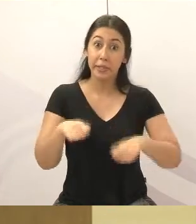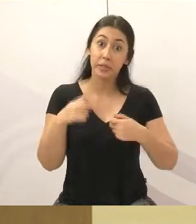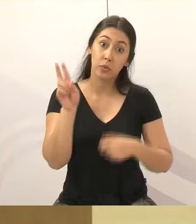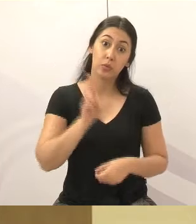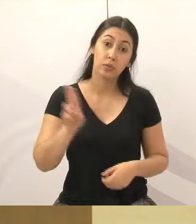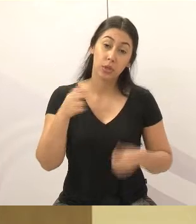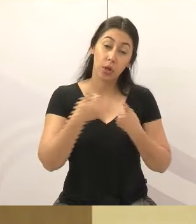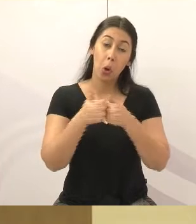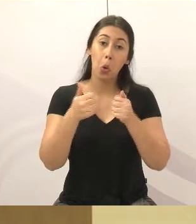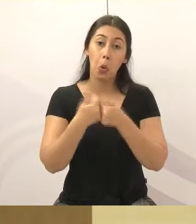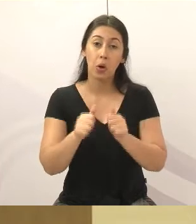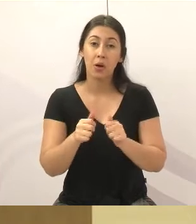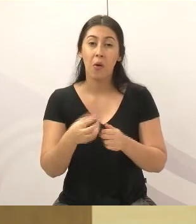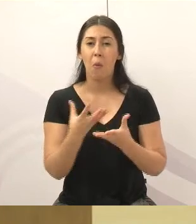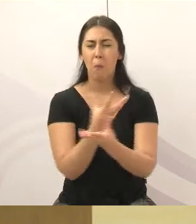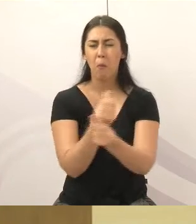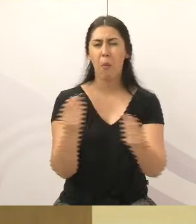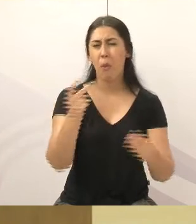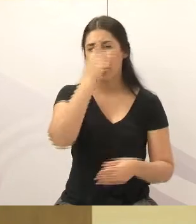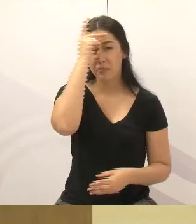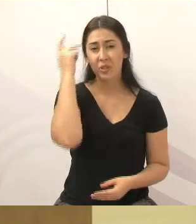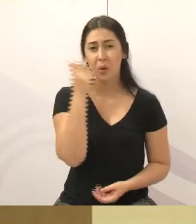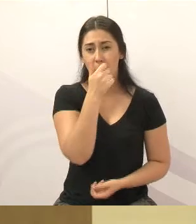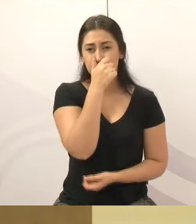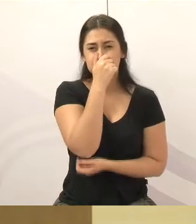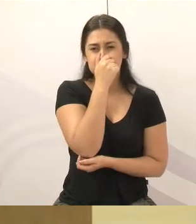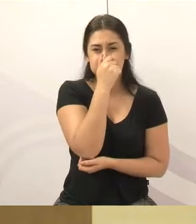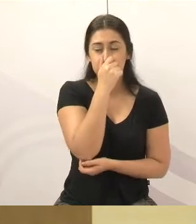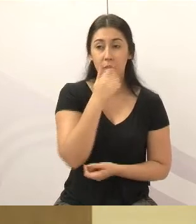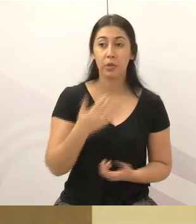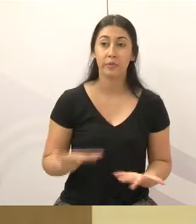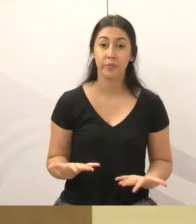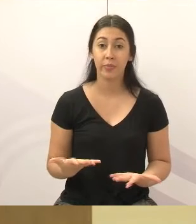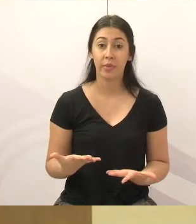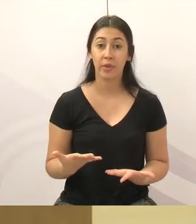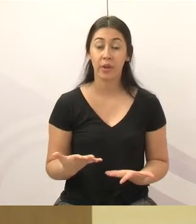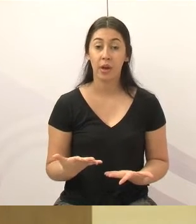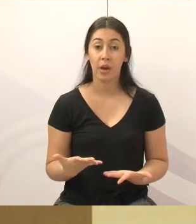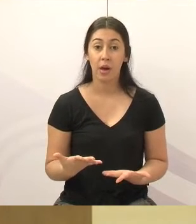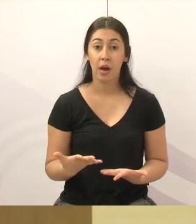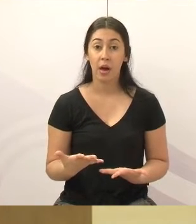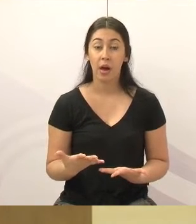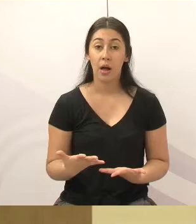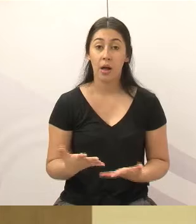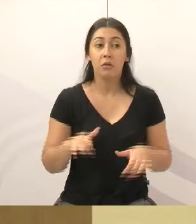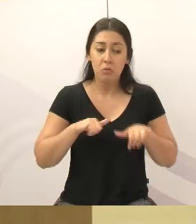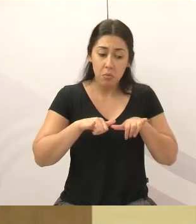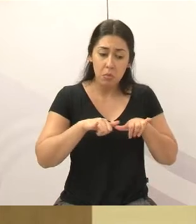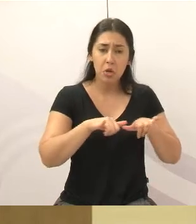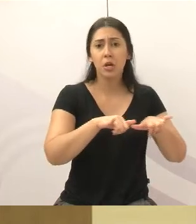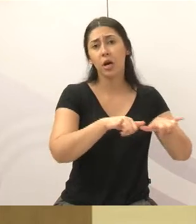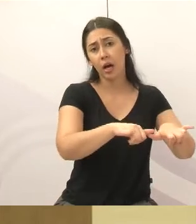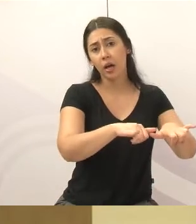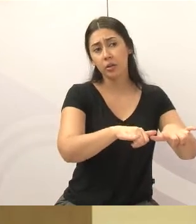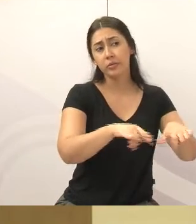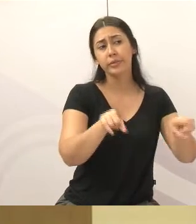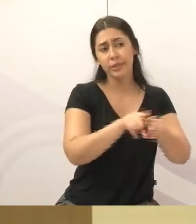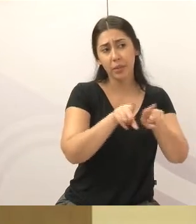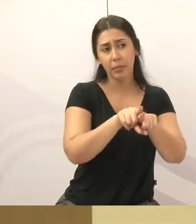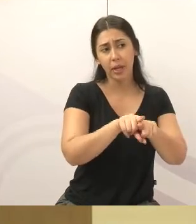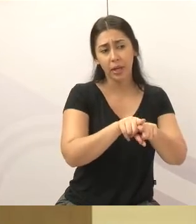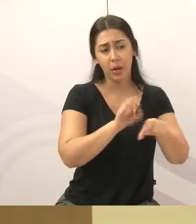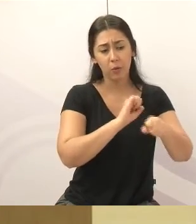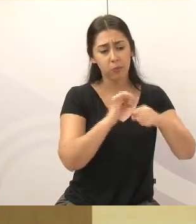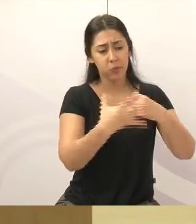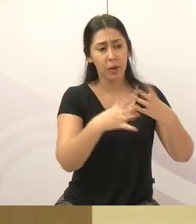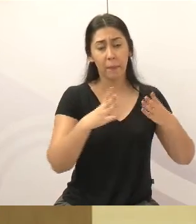do ônibus. Então é muito claro que a contaminação ela se dá no supermercado, mas igualmente e